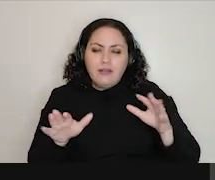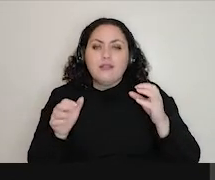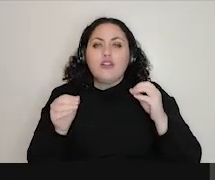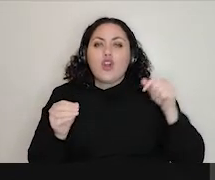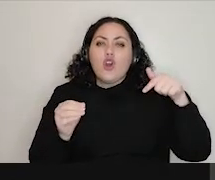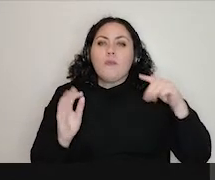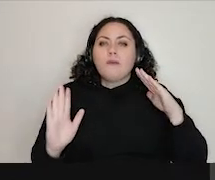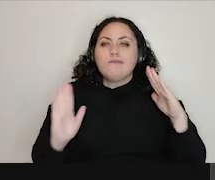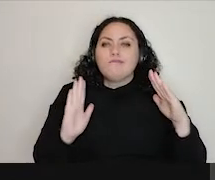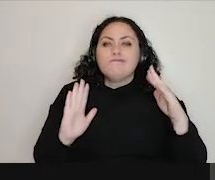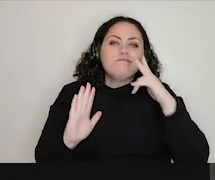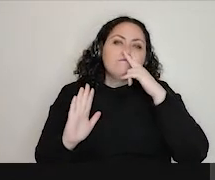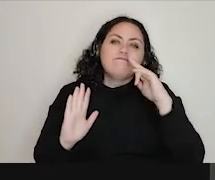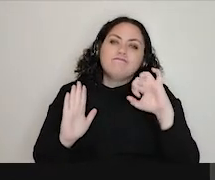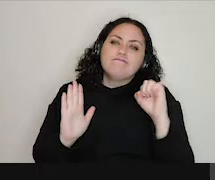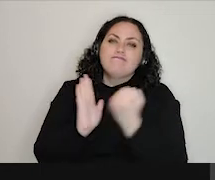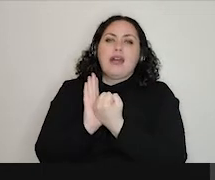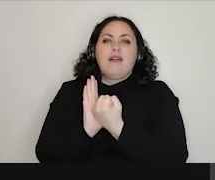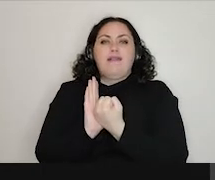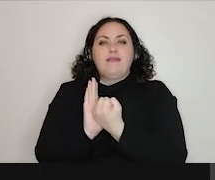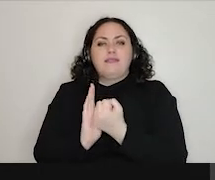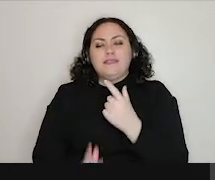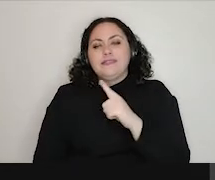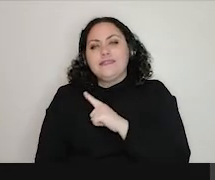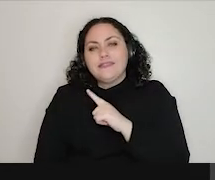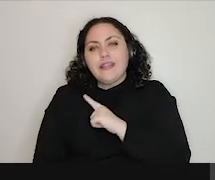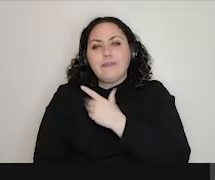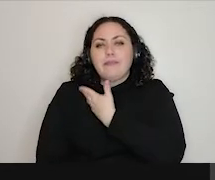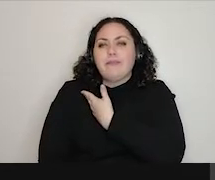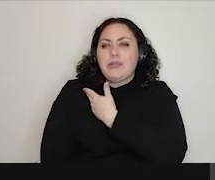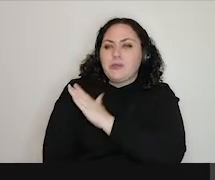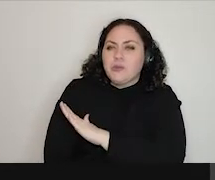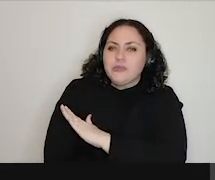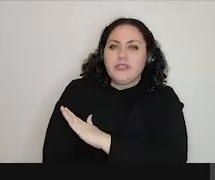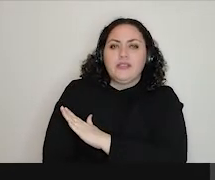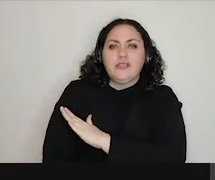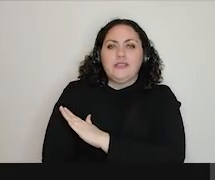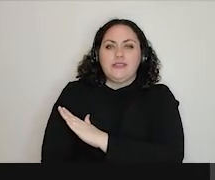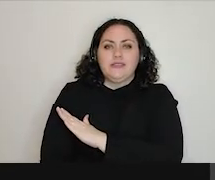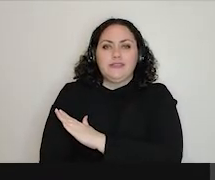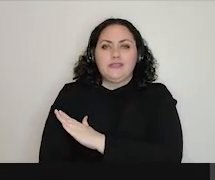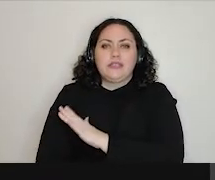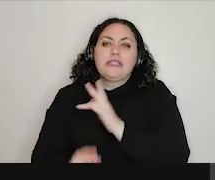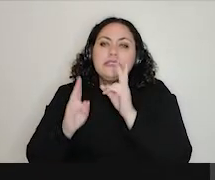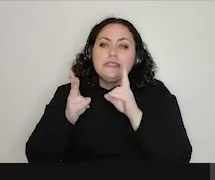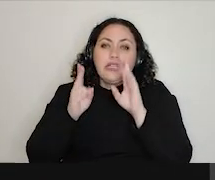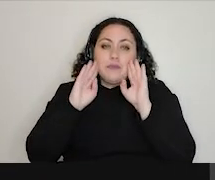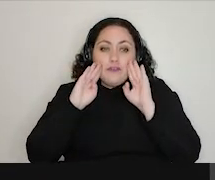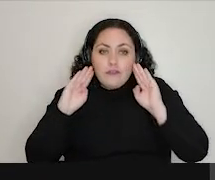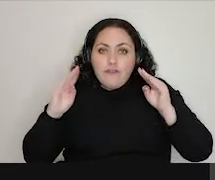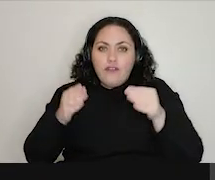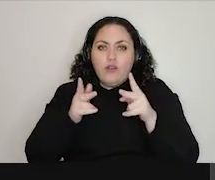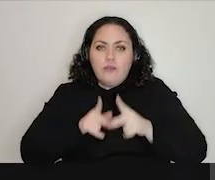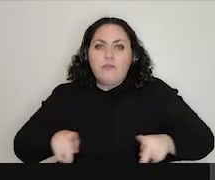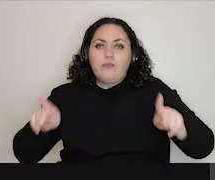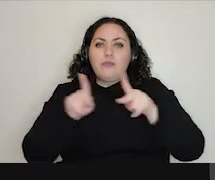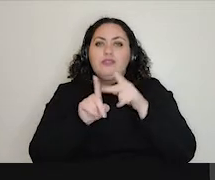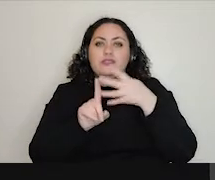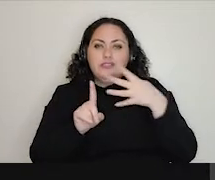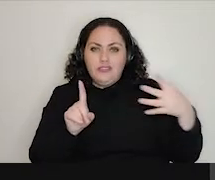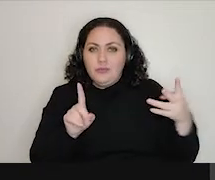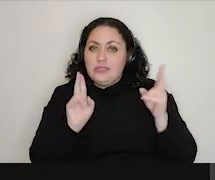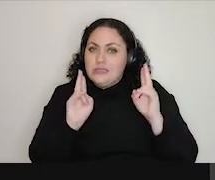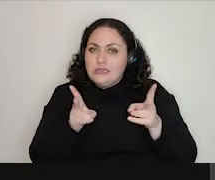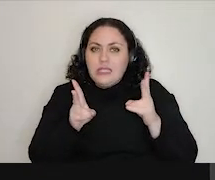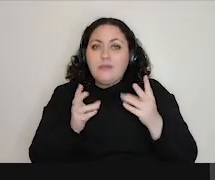esse cenário que traz estigma, que traz preconceito, né, reproduzido